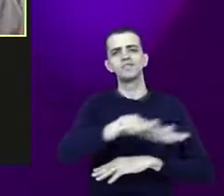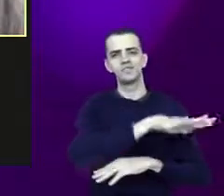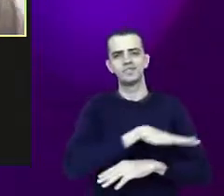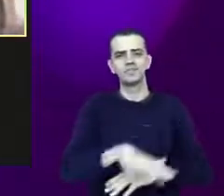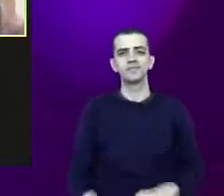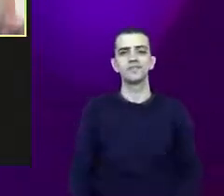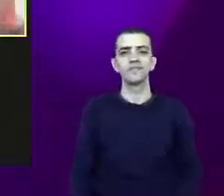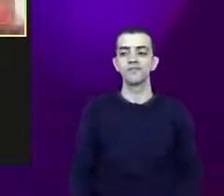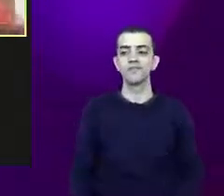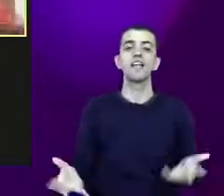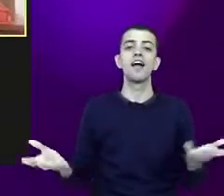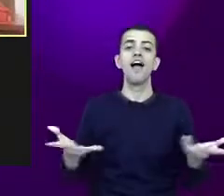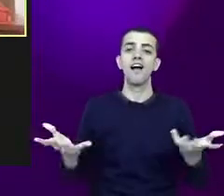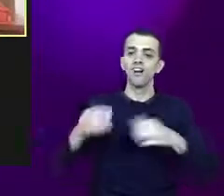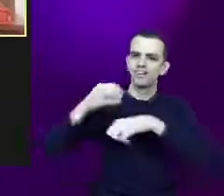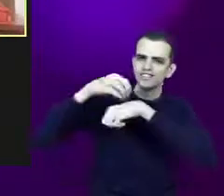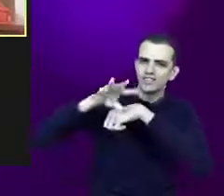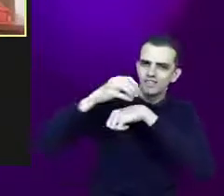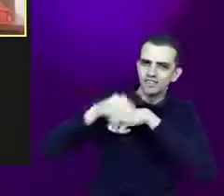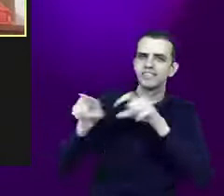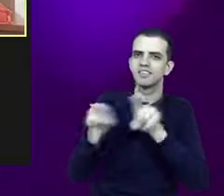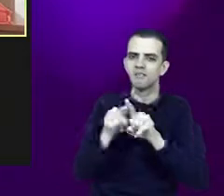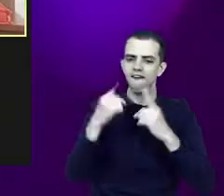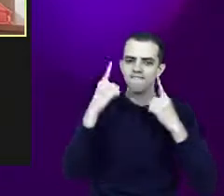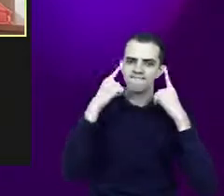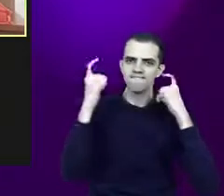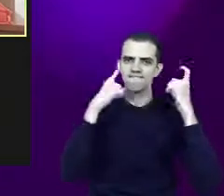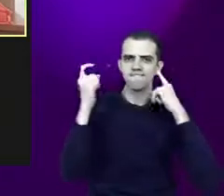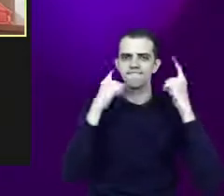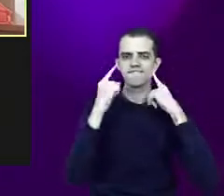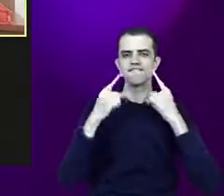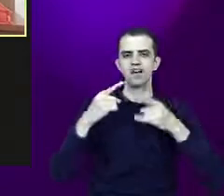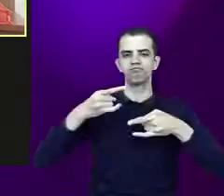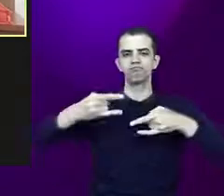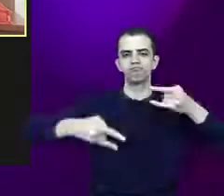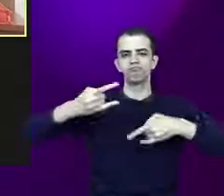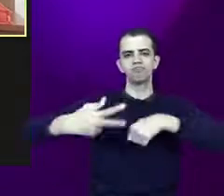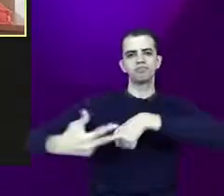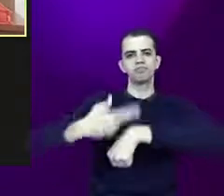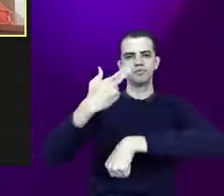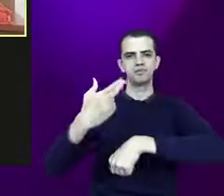sobre tips and tricks na artroplastia robótica.